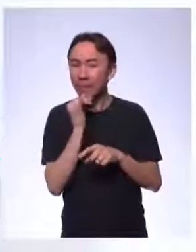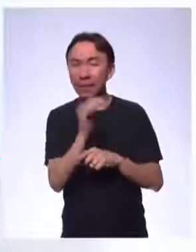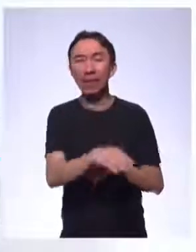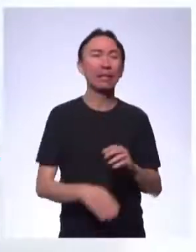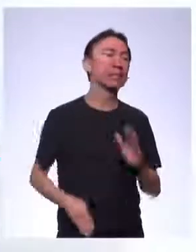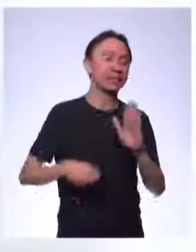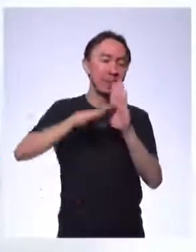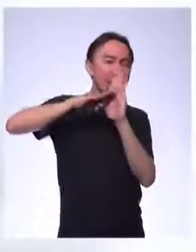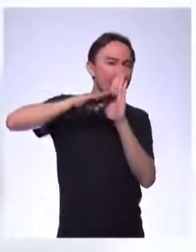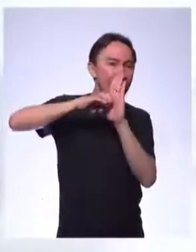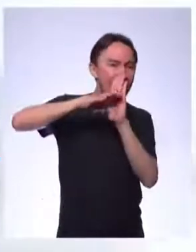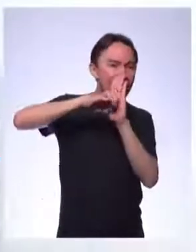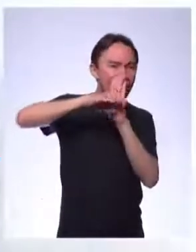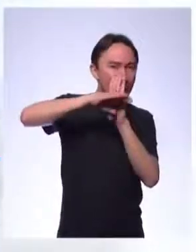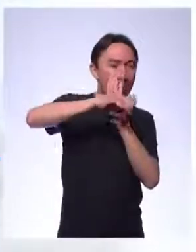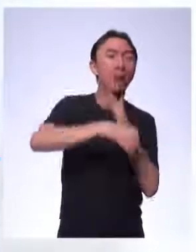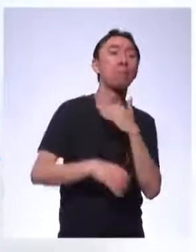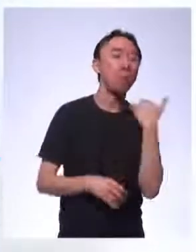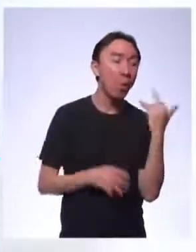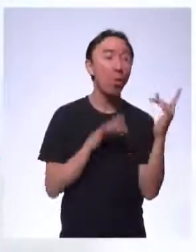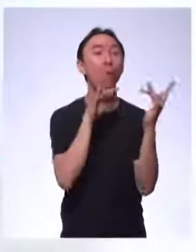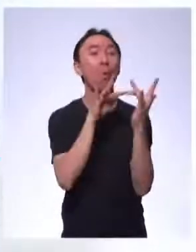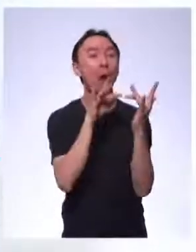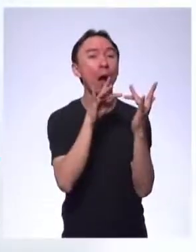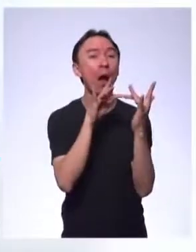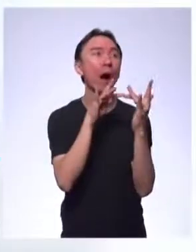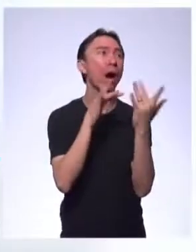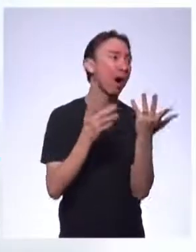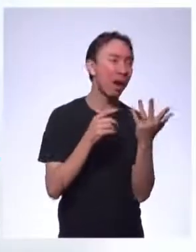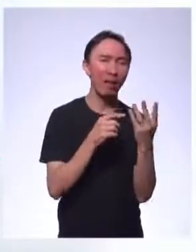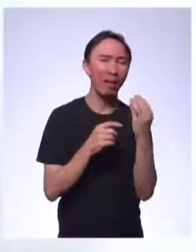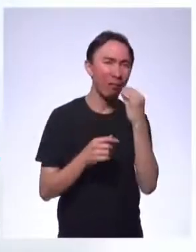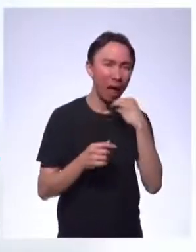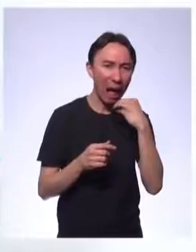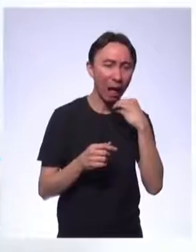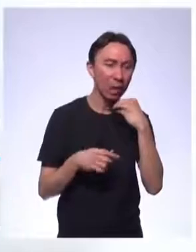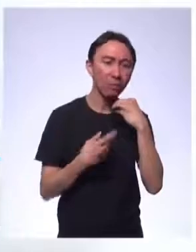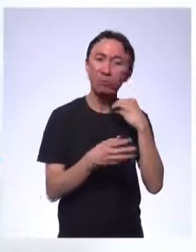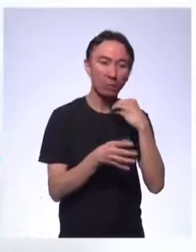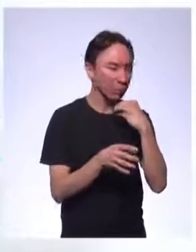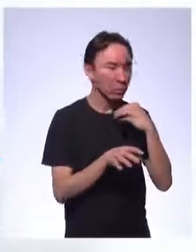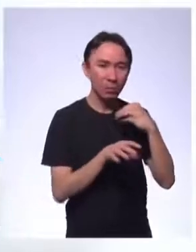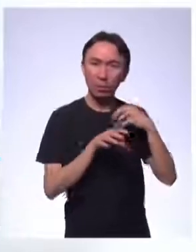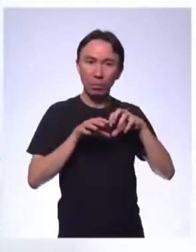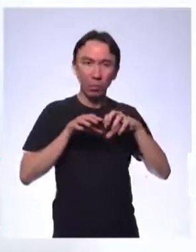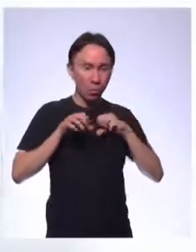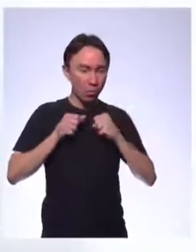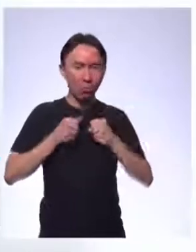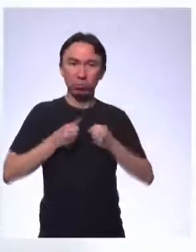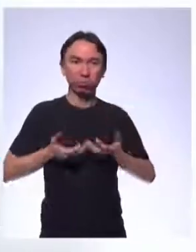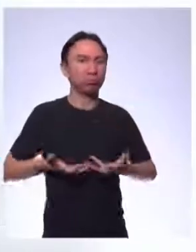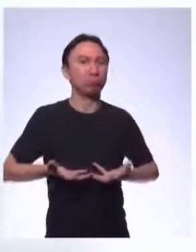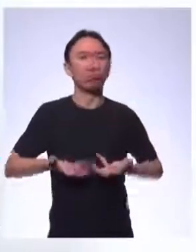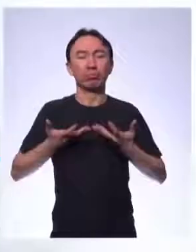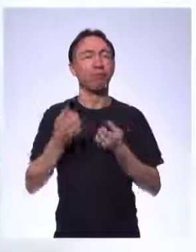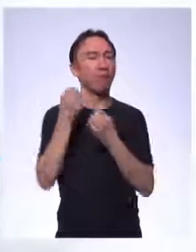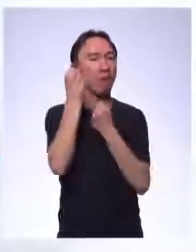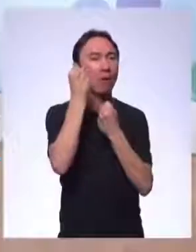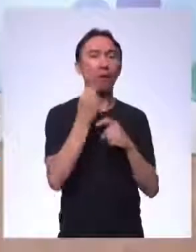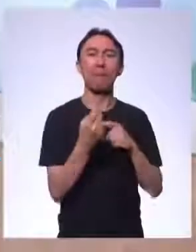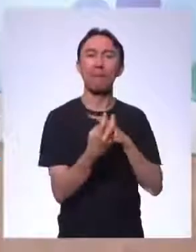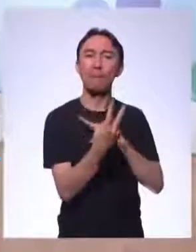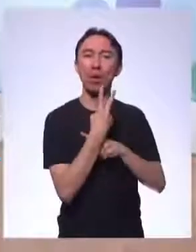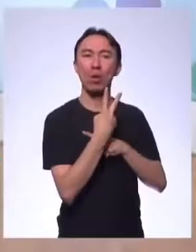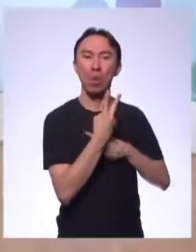bactéria morta, quem tinha contato com bactéria enfraquecida, ficava protegido da doença mais forte. Tá? Eu vou